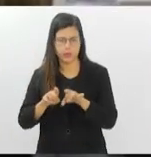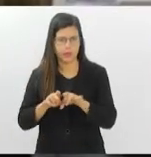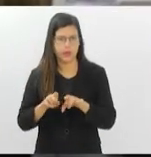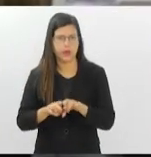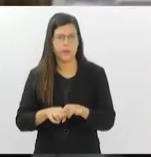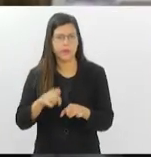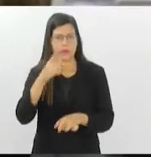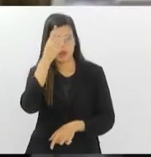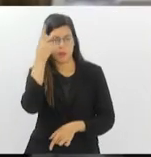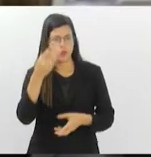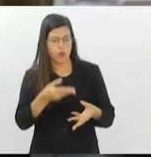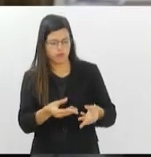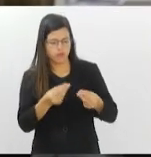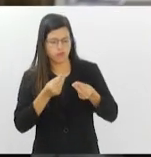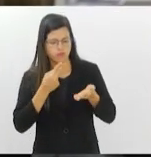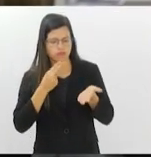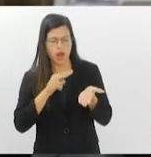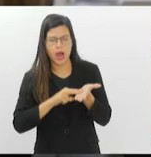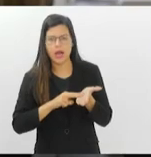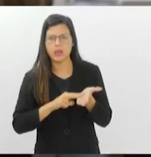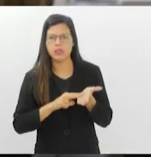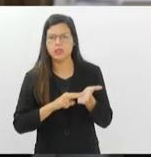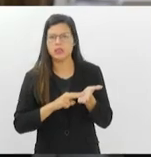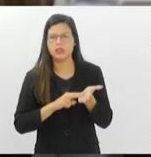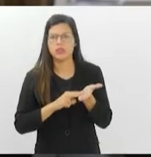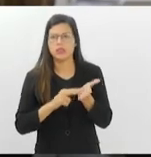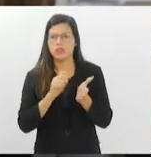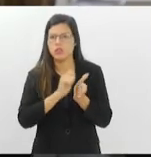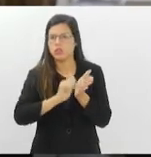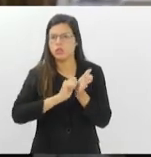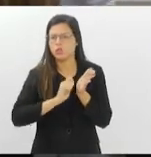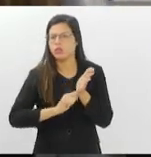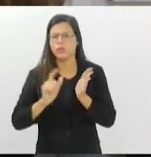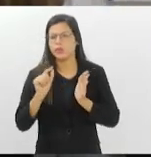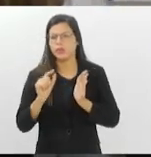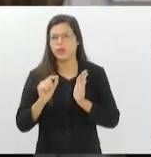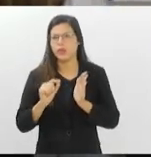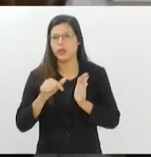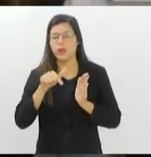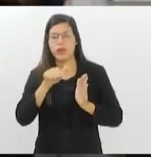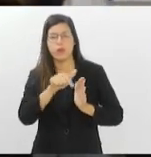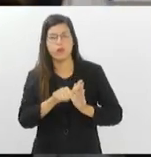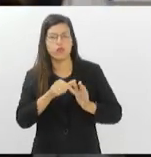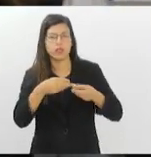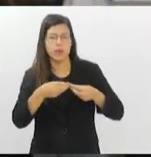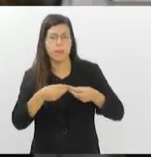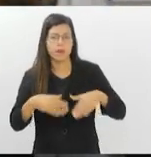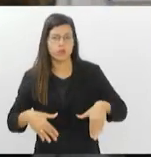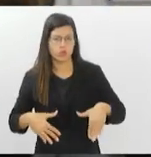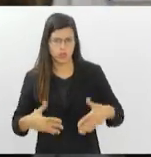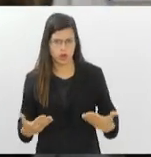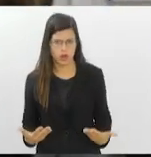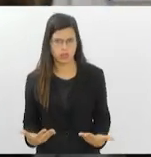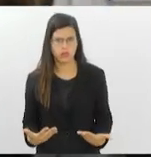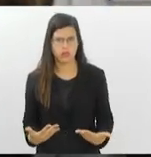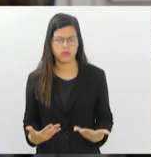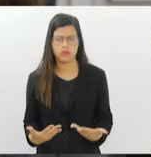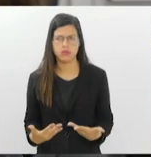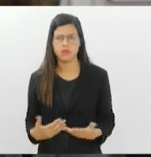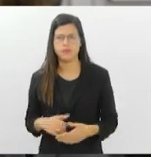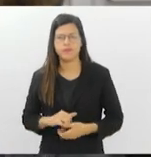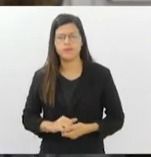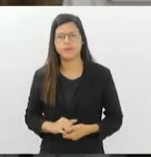recebe uma carta na casa dela dizendo assim Fulano você traz prejuízo isso eu tô dizendo eh